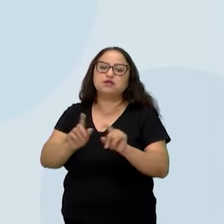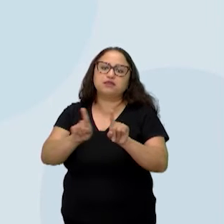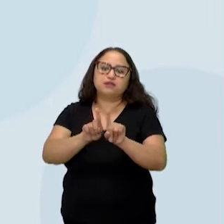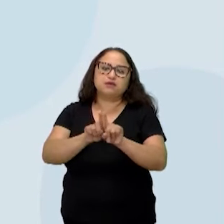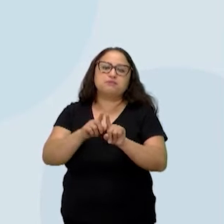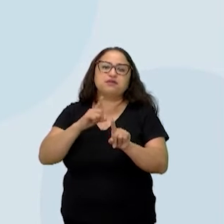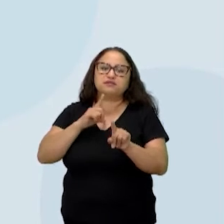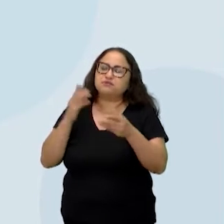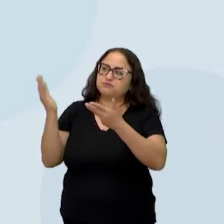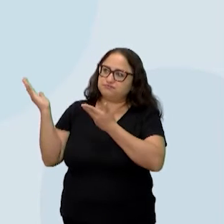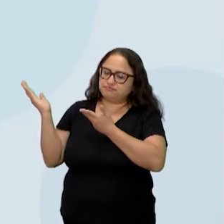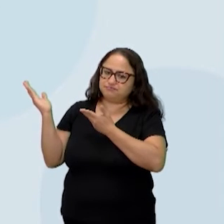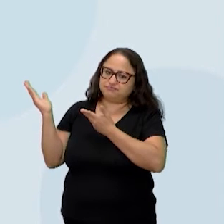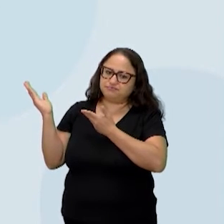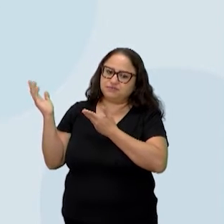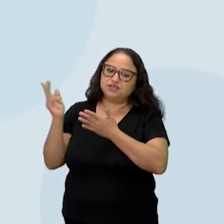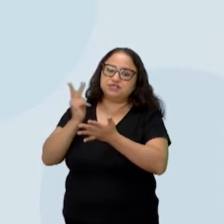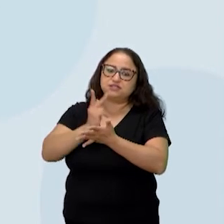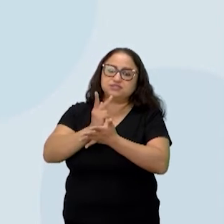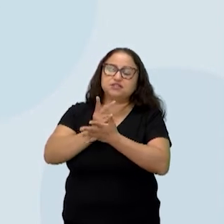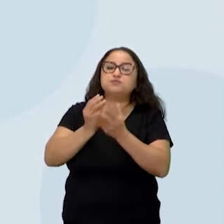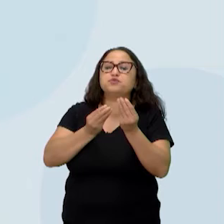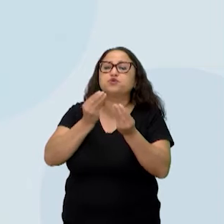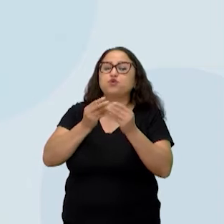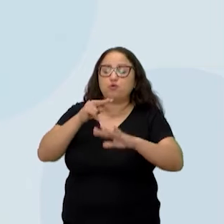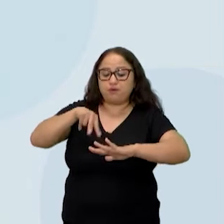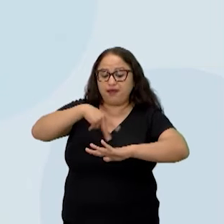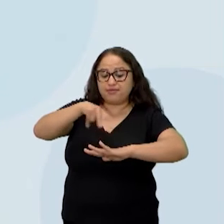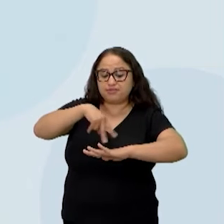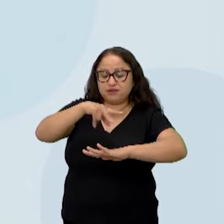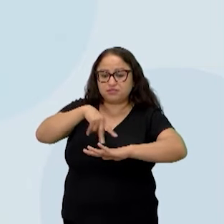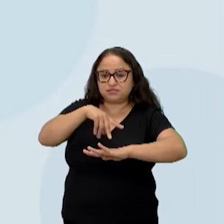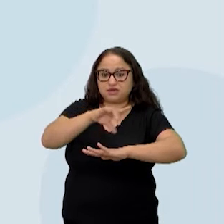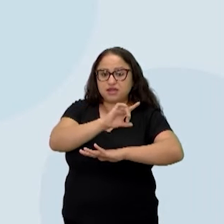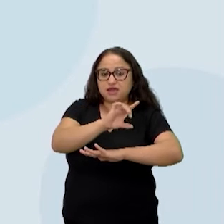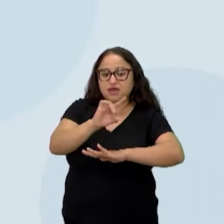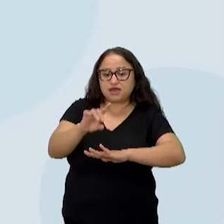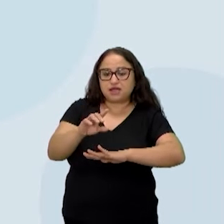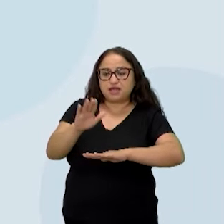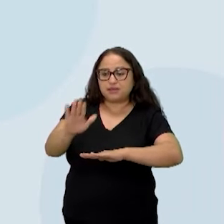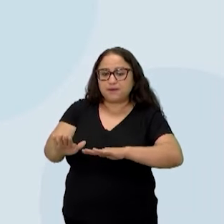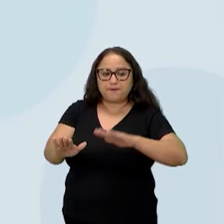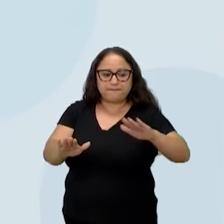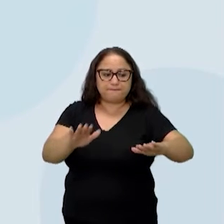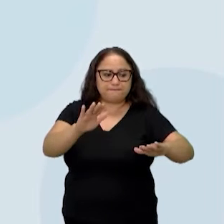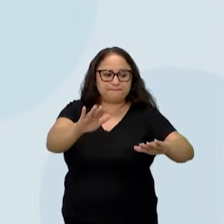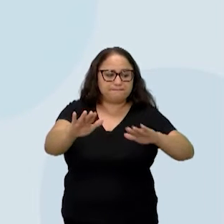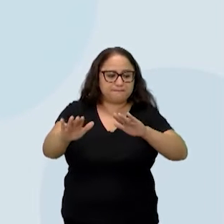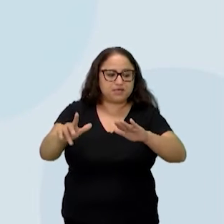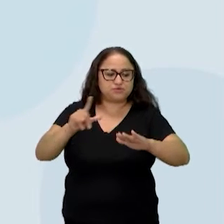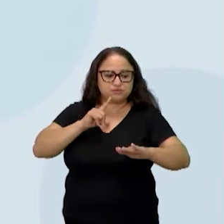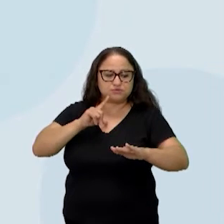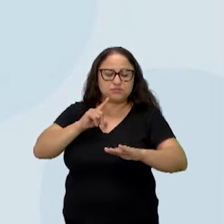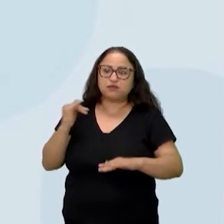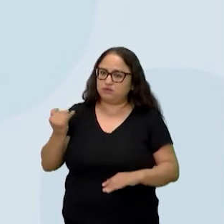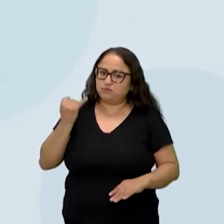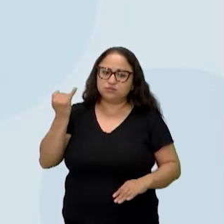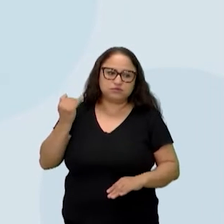nessa imagem aí, justamente a questão da direção de movimento, tá? Que ela é muito importante na dança,